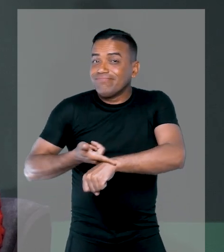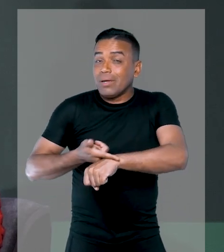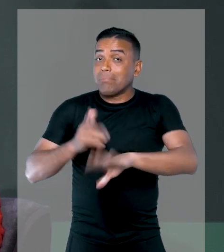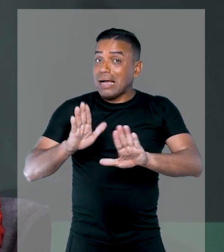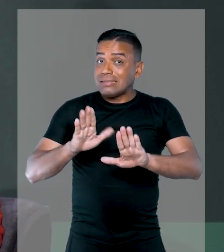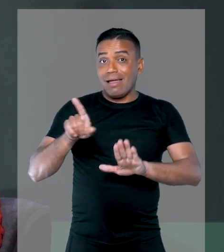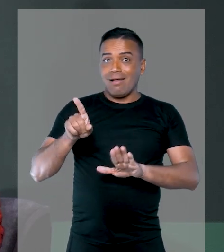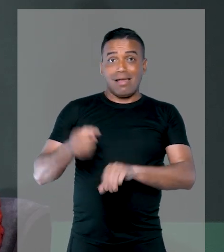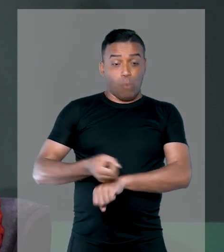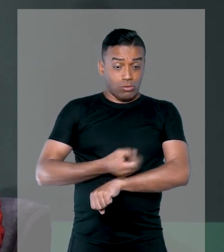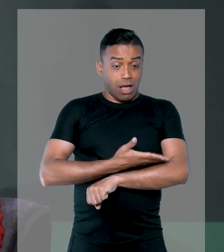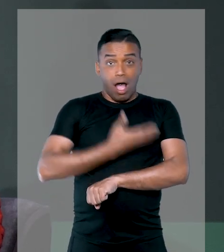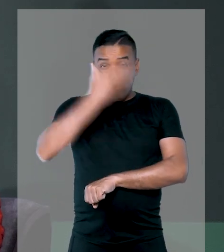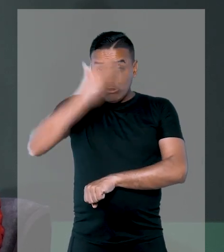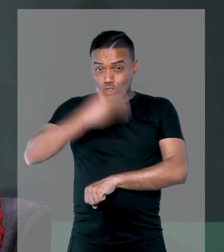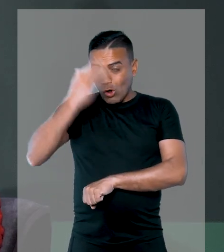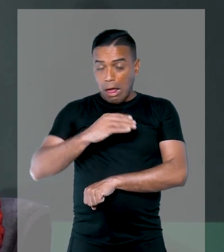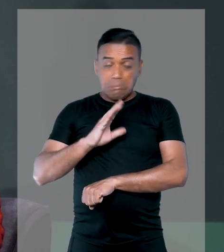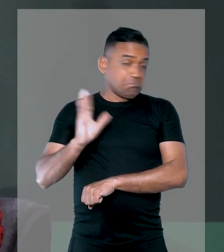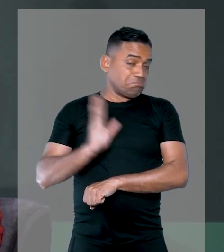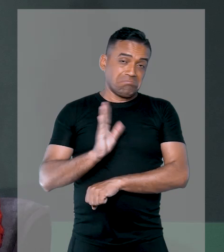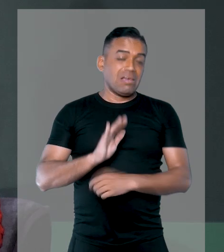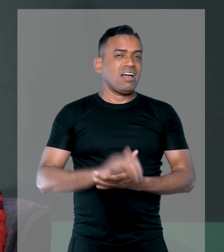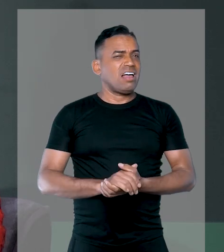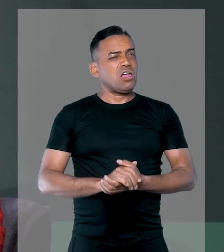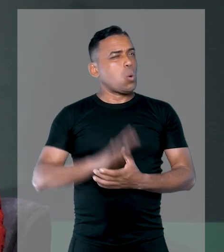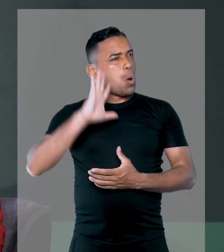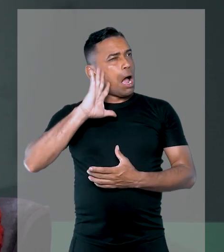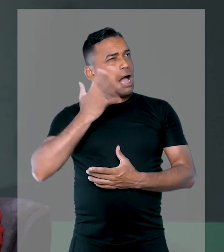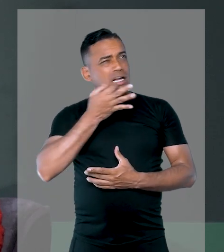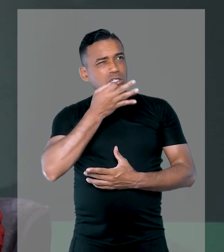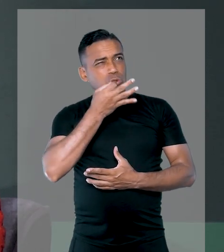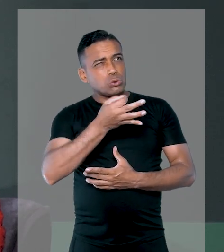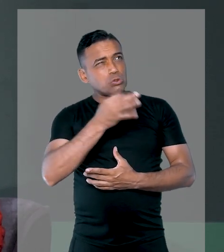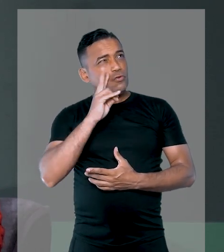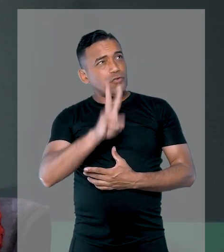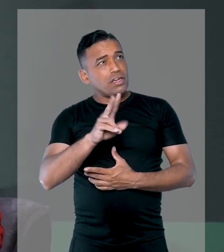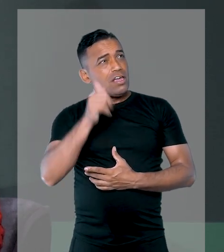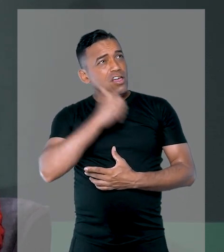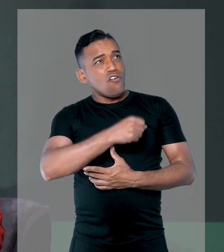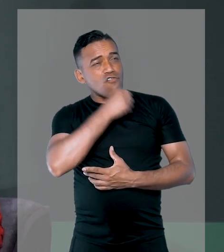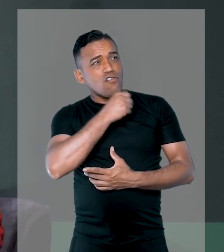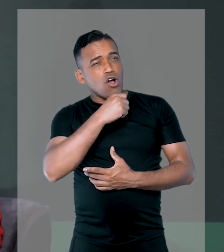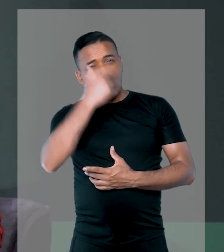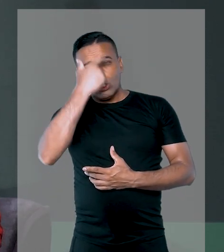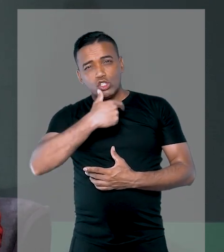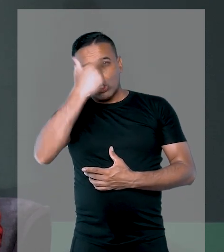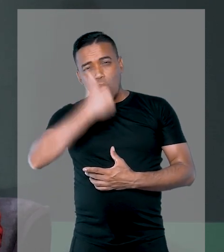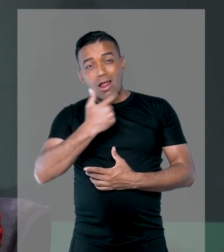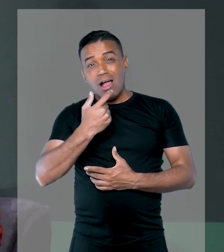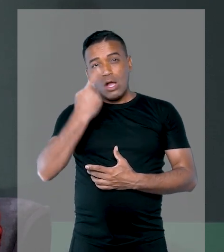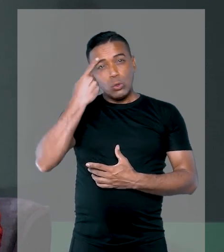de chorar. Eu vi minha avó chorar uma vez, mas mesmo assim foi muito contido, que foi quando o